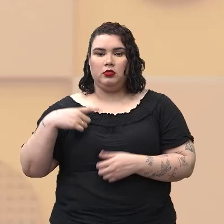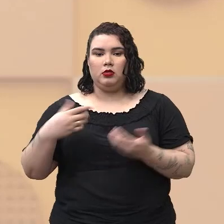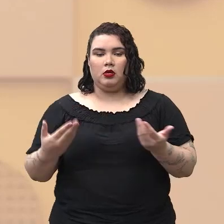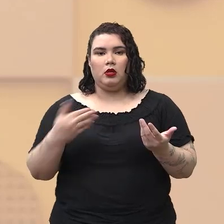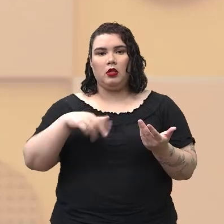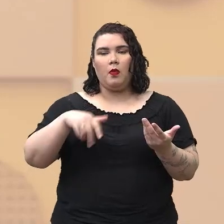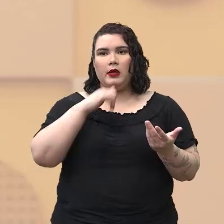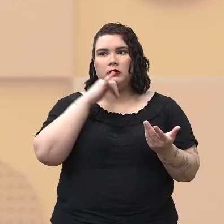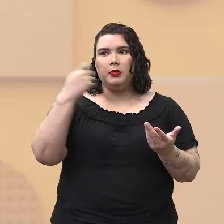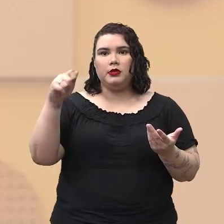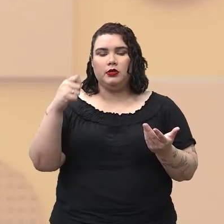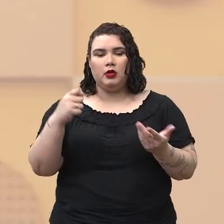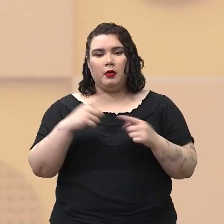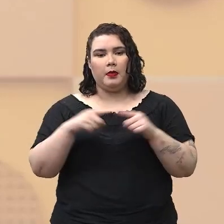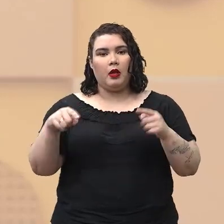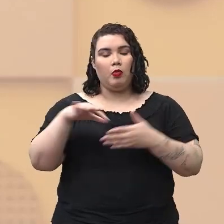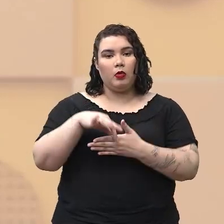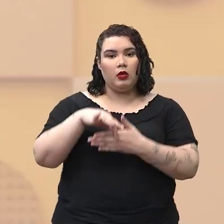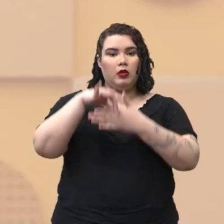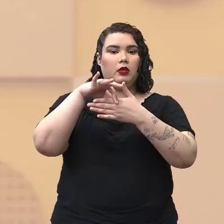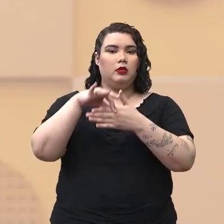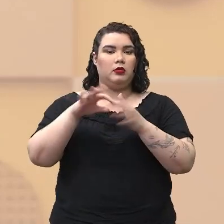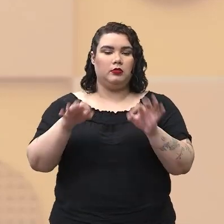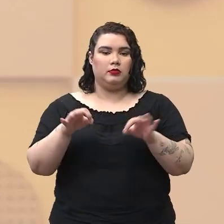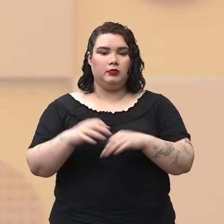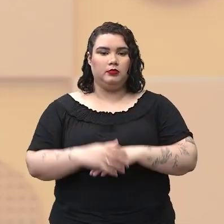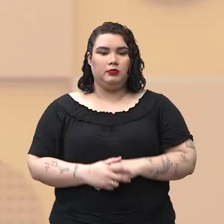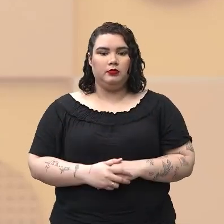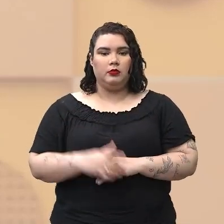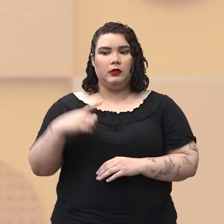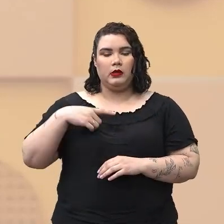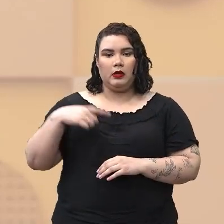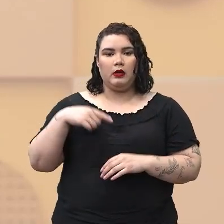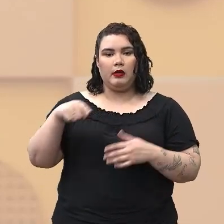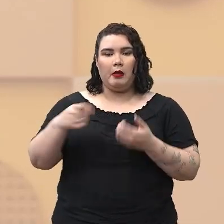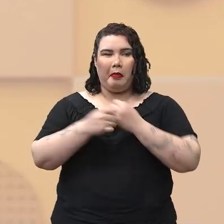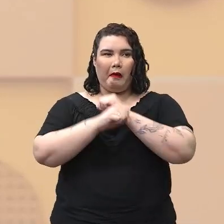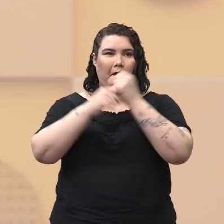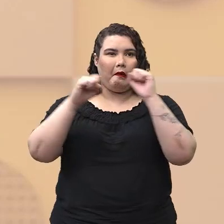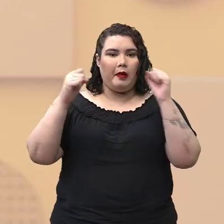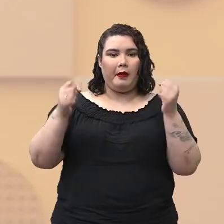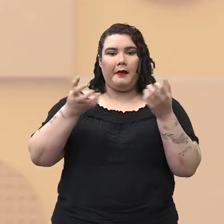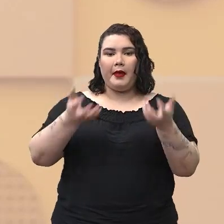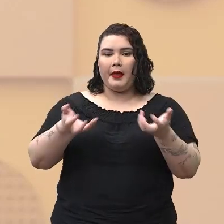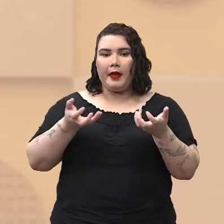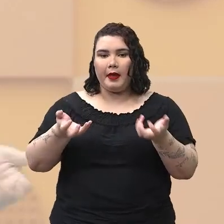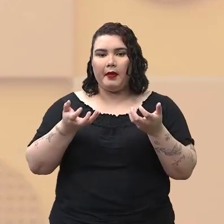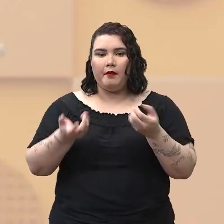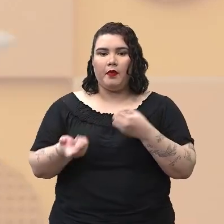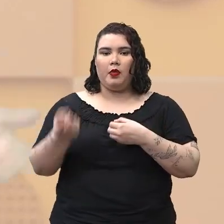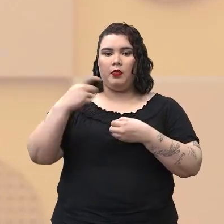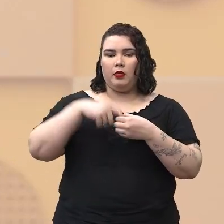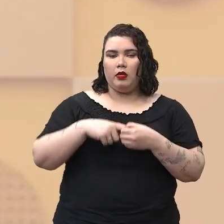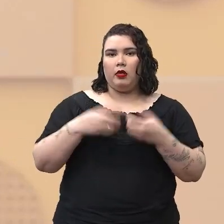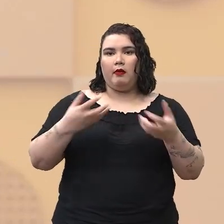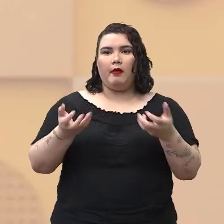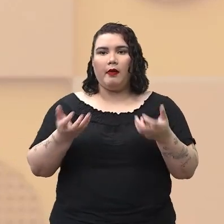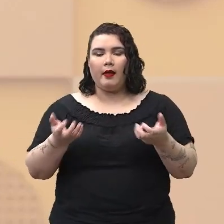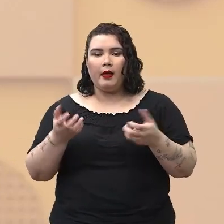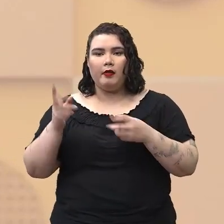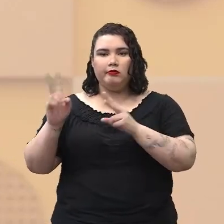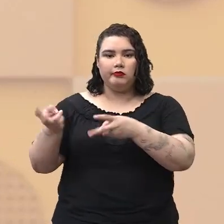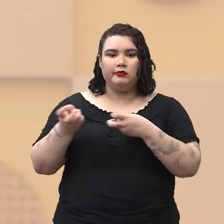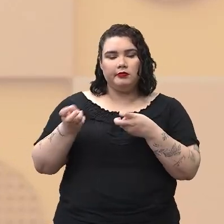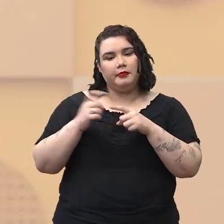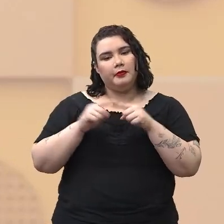a Argentina, né? O líder, né? Tá lá esbravejando, né? De que quer se recuperar, quer não sei o quê, né? E tal.